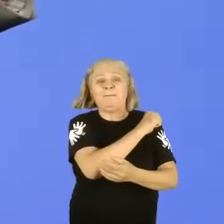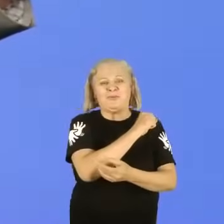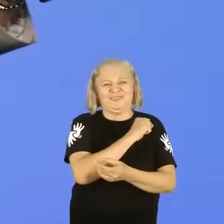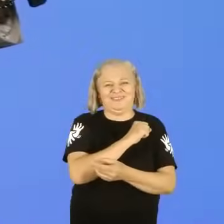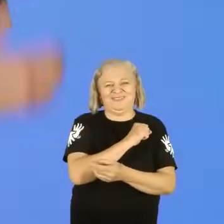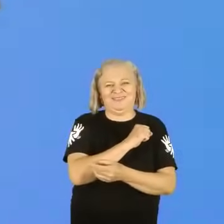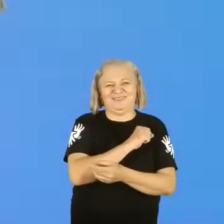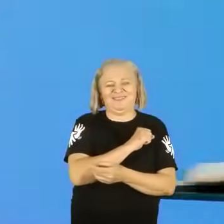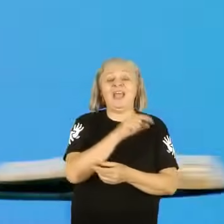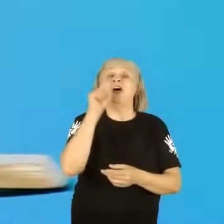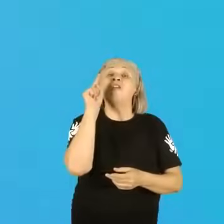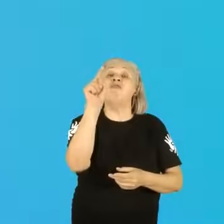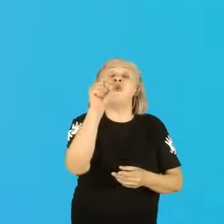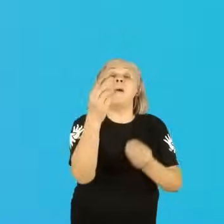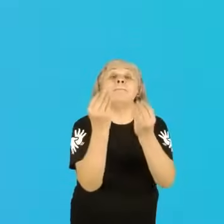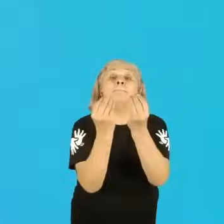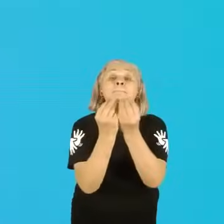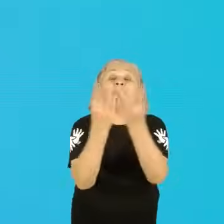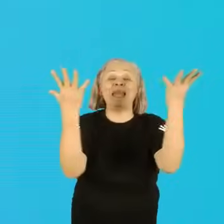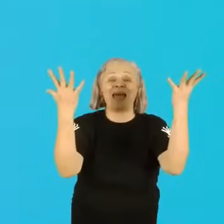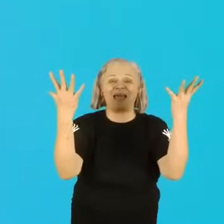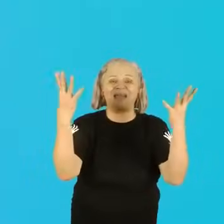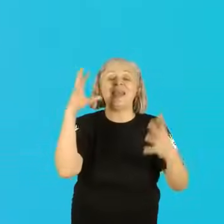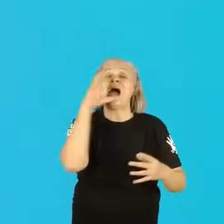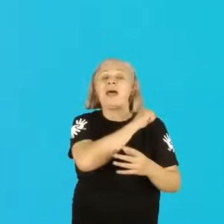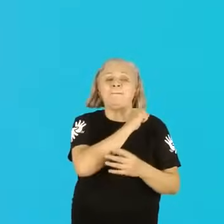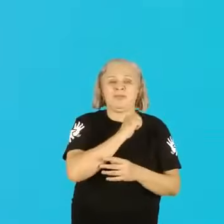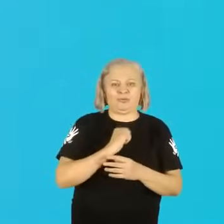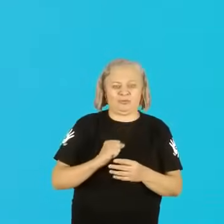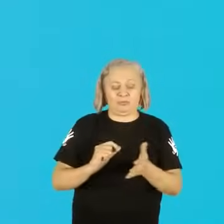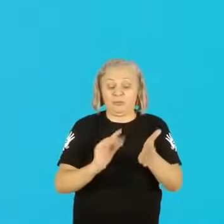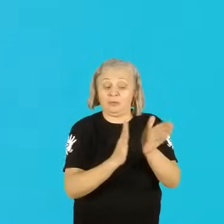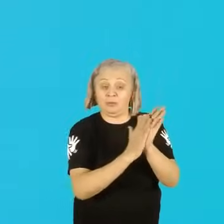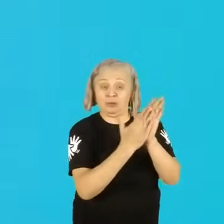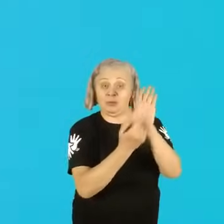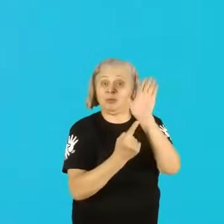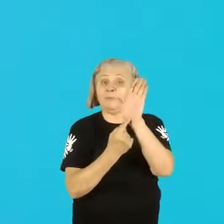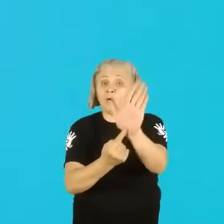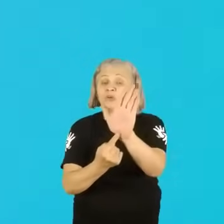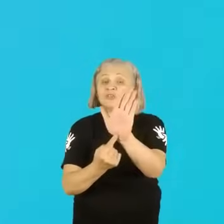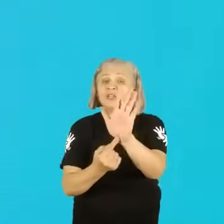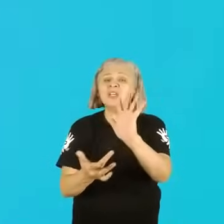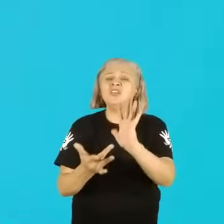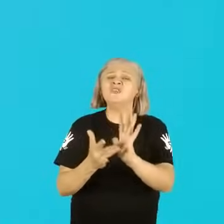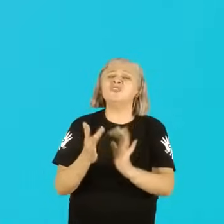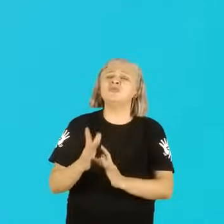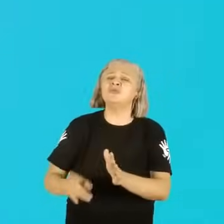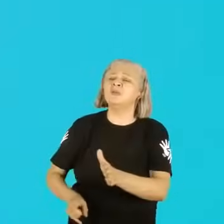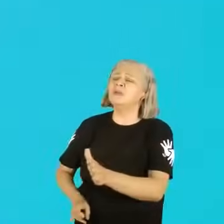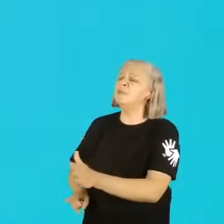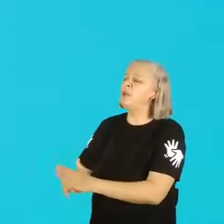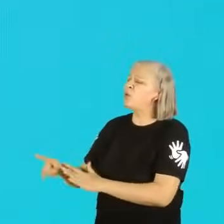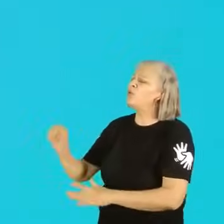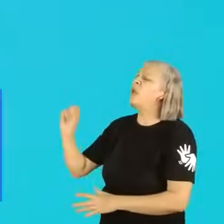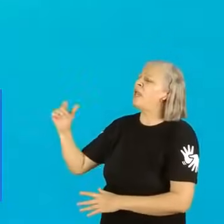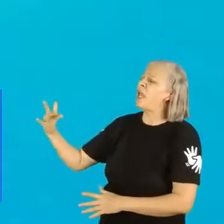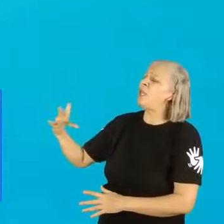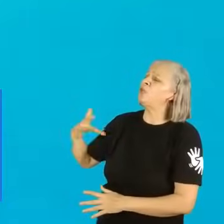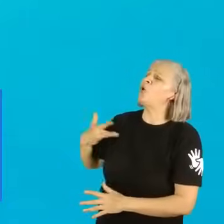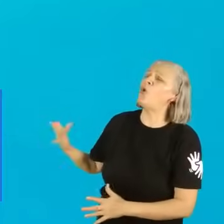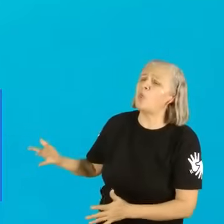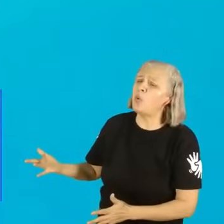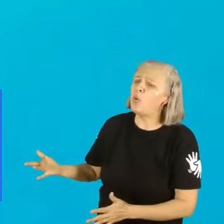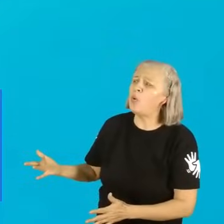imediatamente, e você vai poder. O texto diz que Jesus pergunta: quem me tocou?